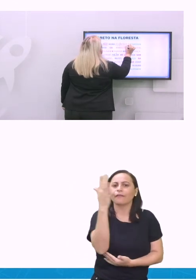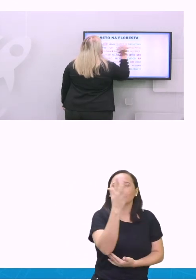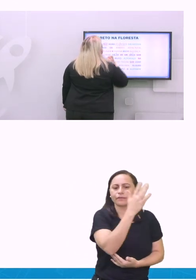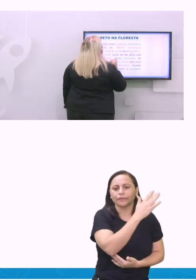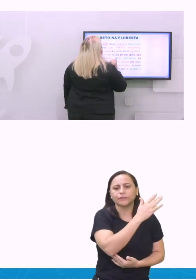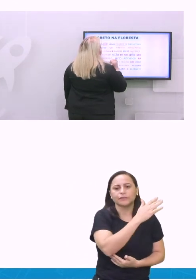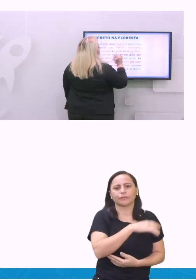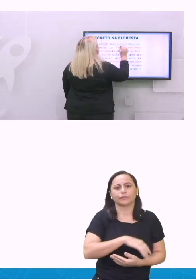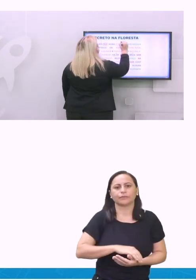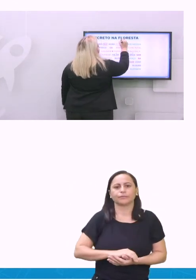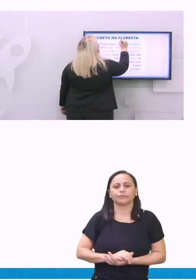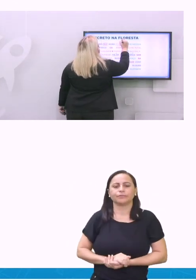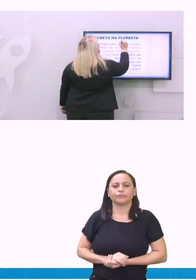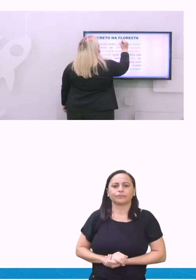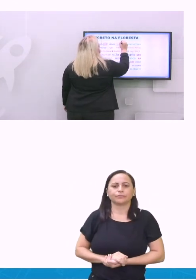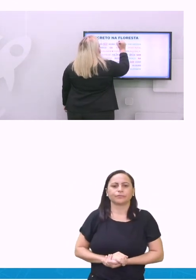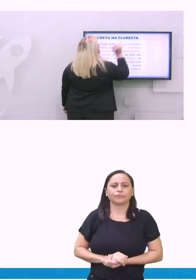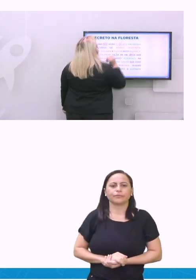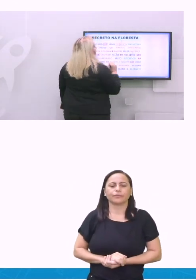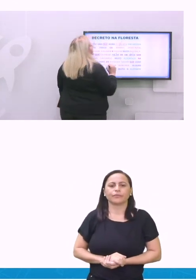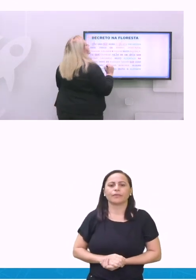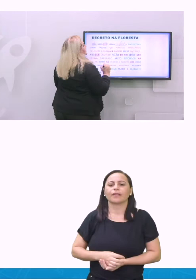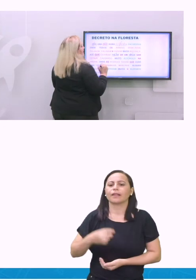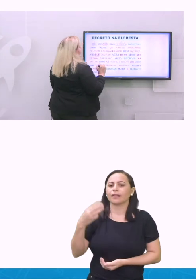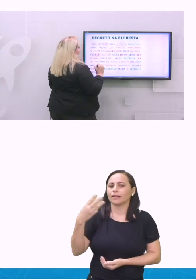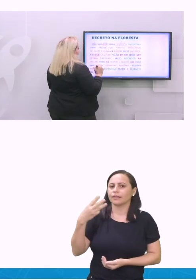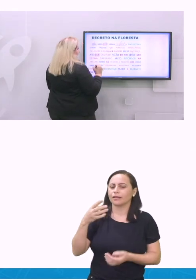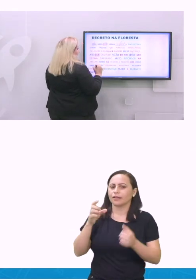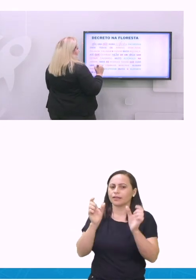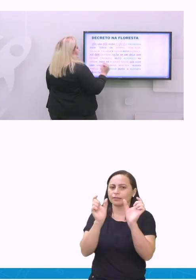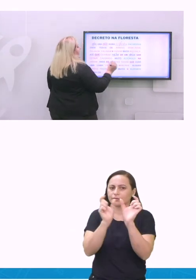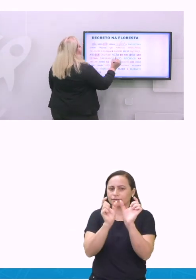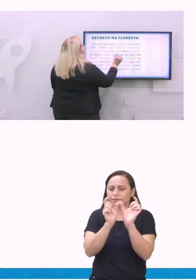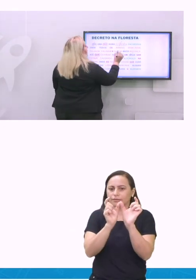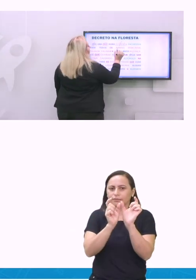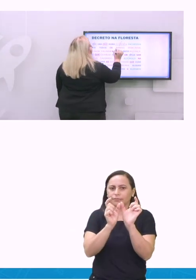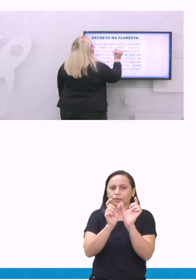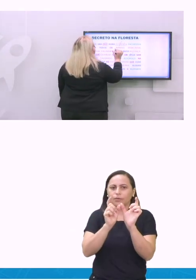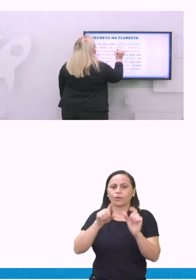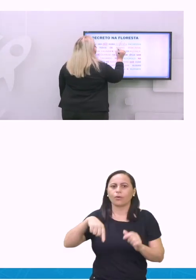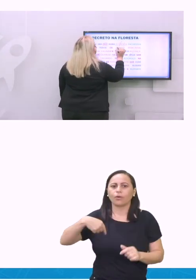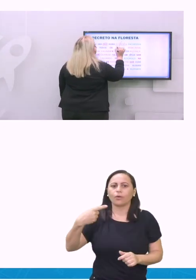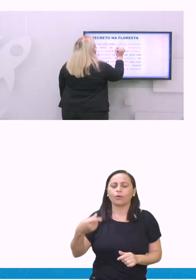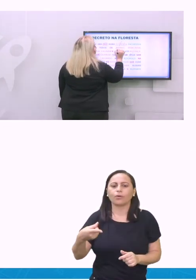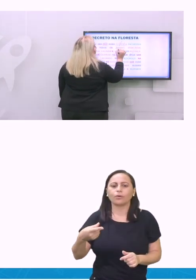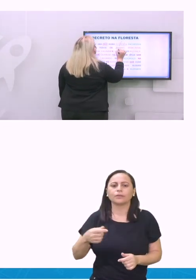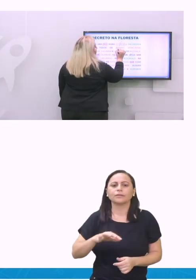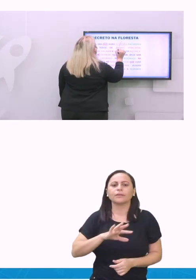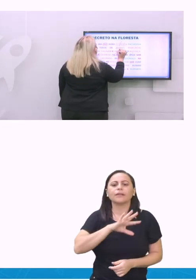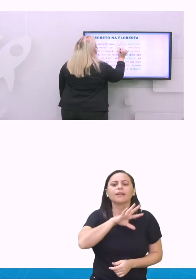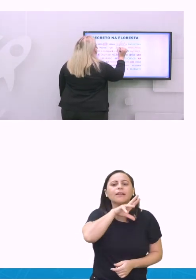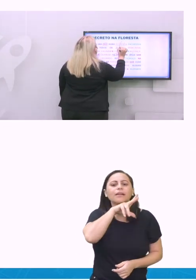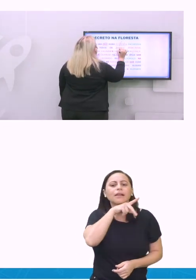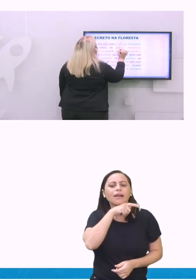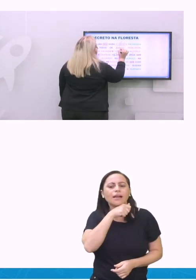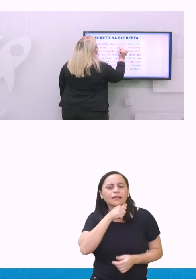Floresta. Quantas sílabas tem? 3. Agora,